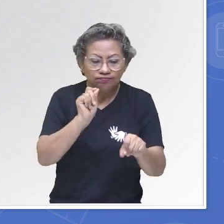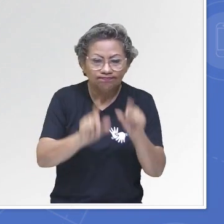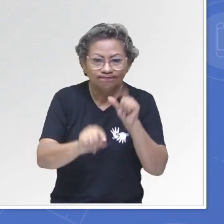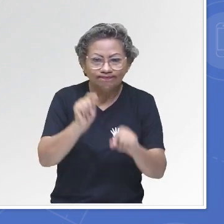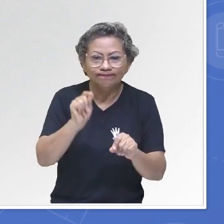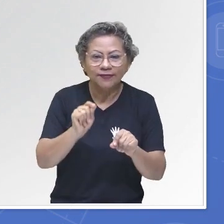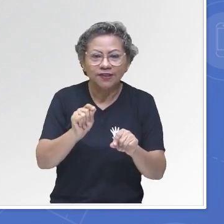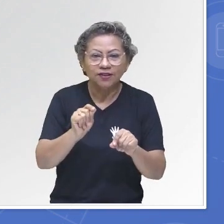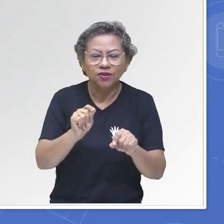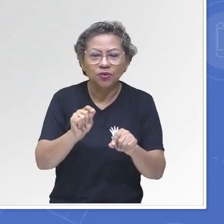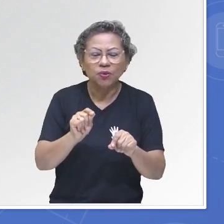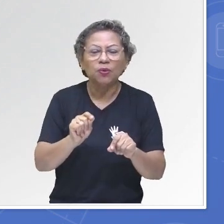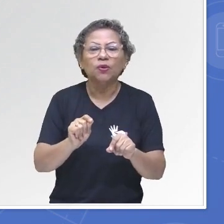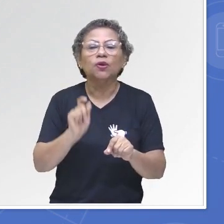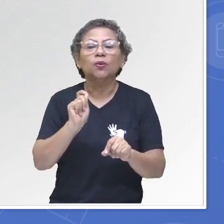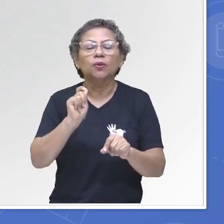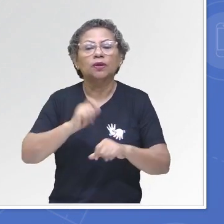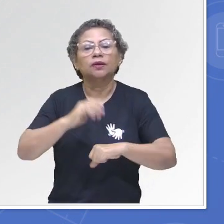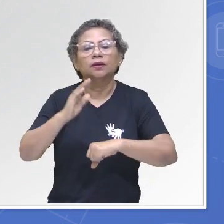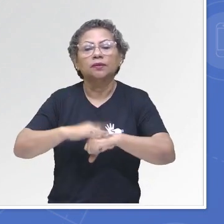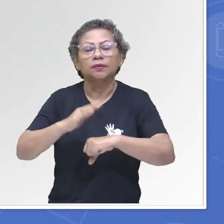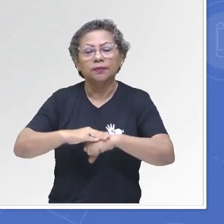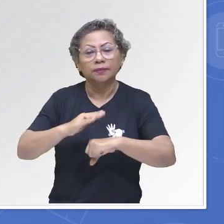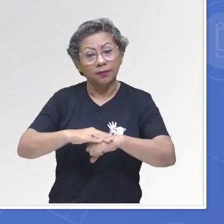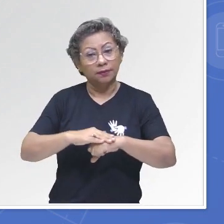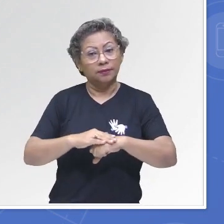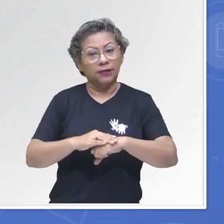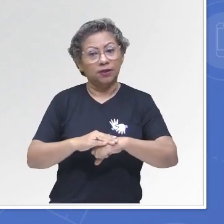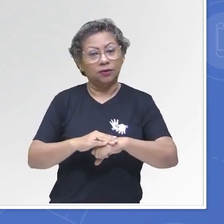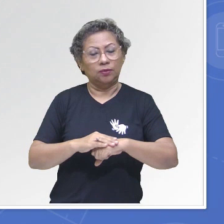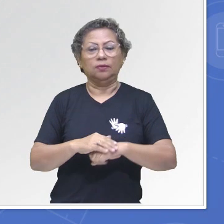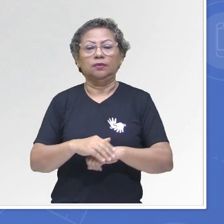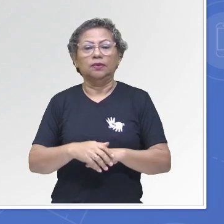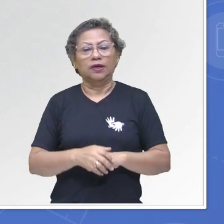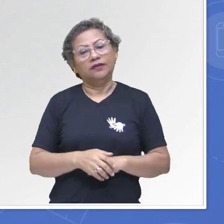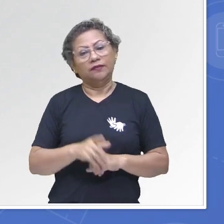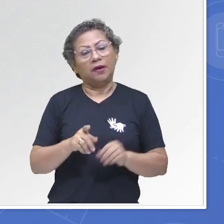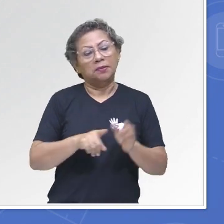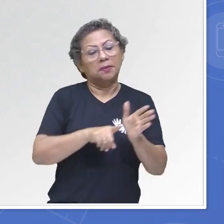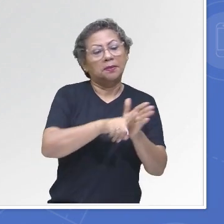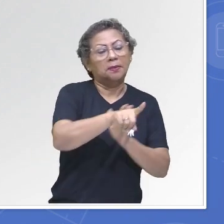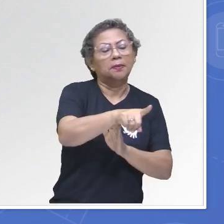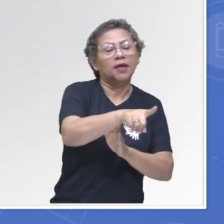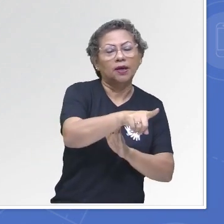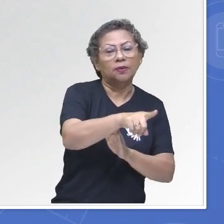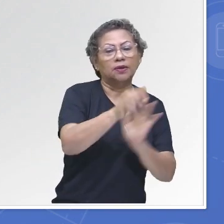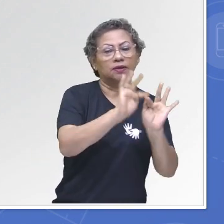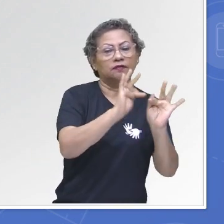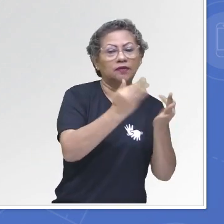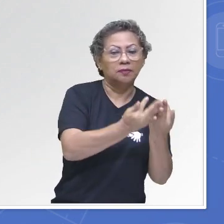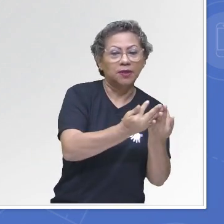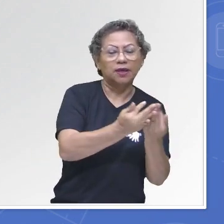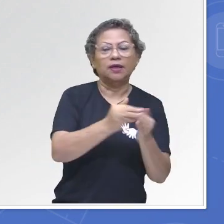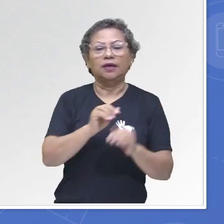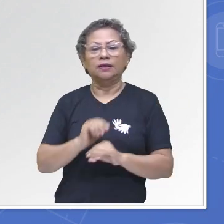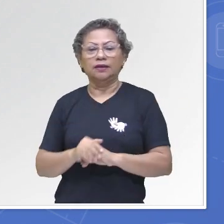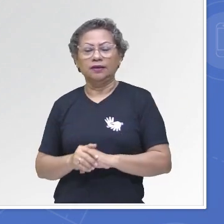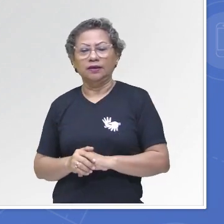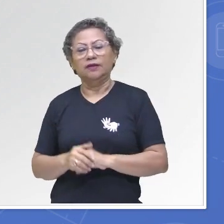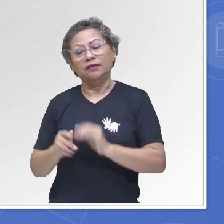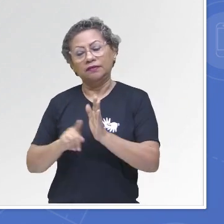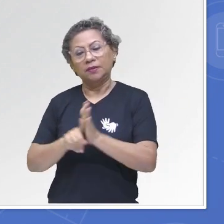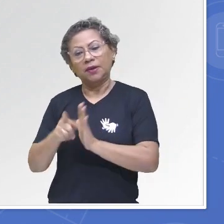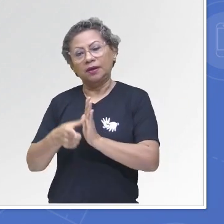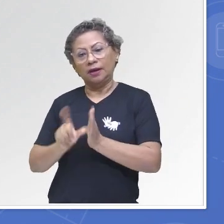né, a escolher o que é mais cômodo para ele. Vai falar com um familiar, vai pegar um produto que ele mesmo produz. Então, para